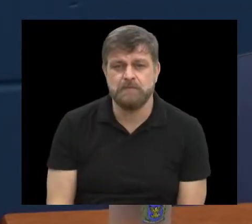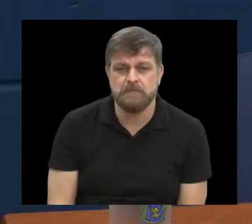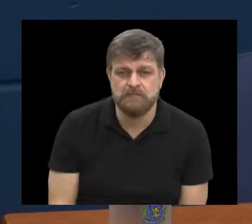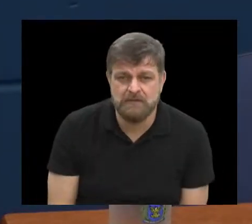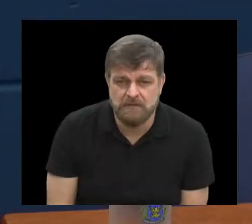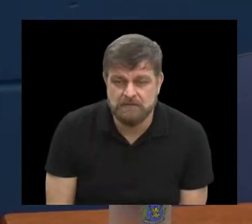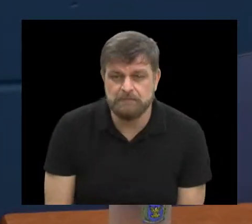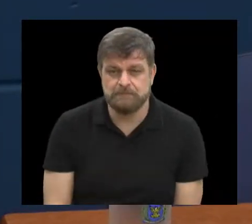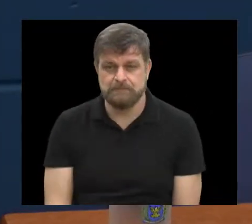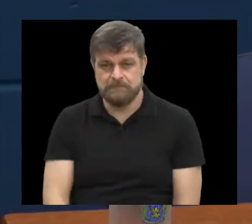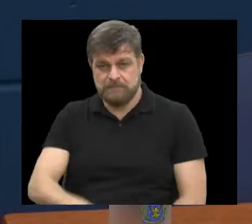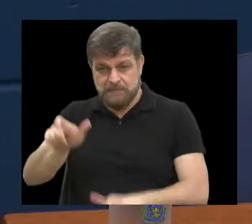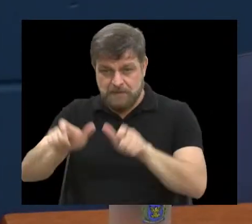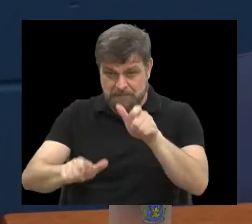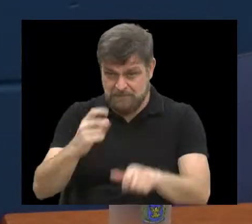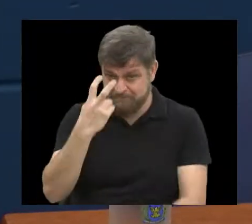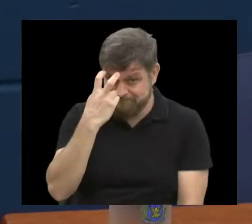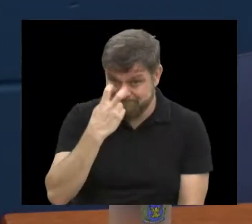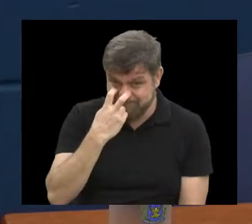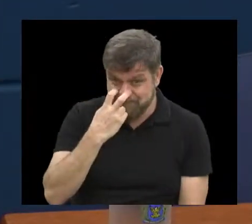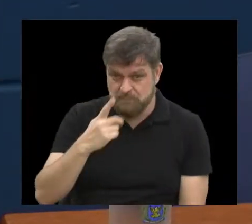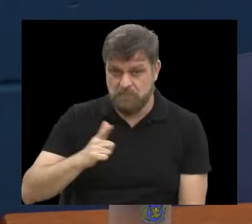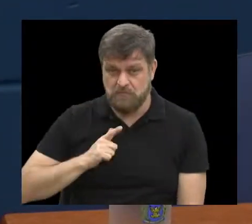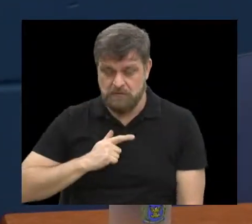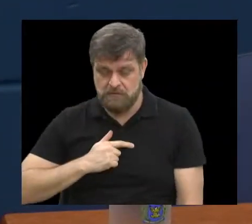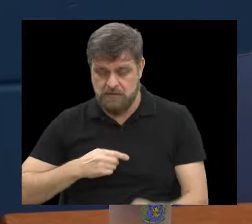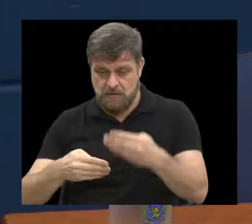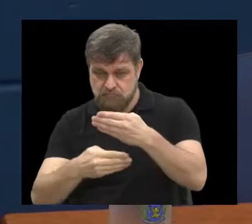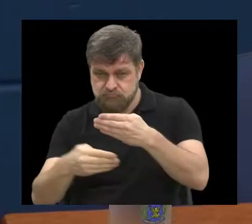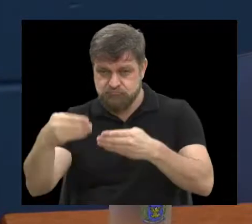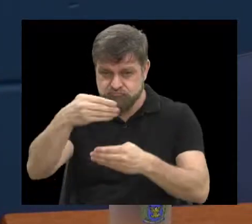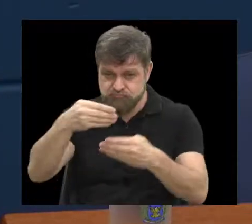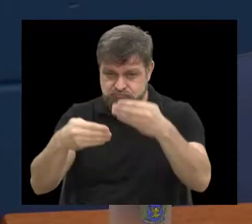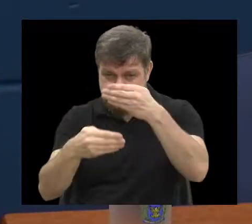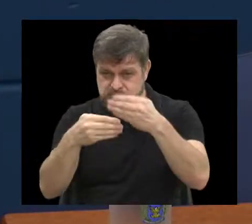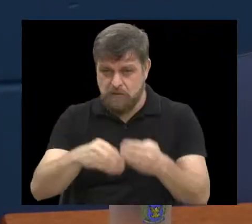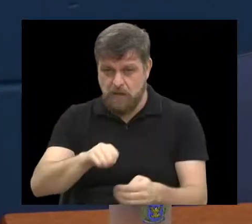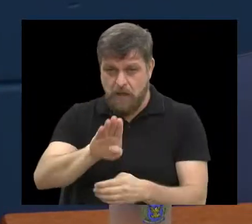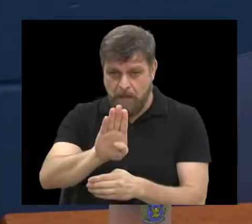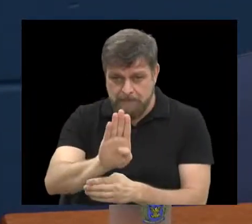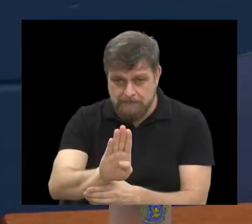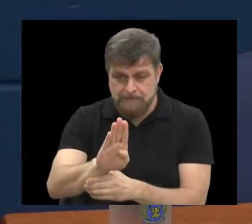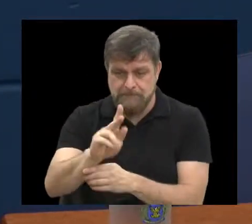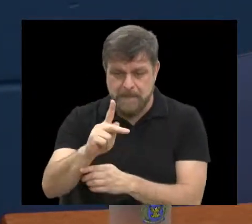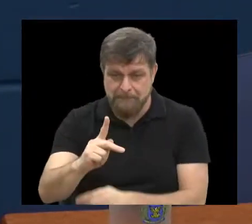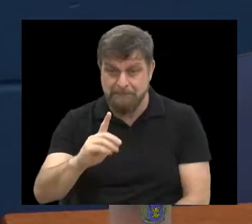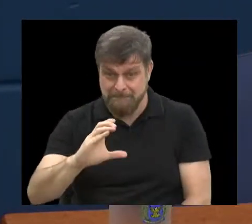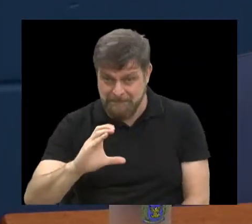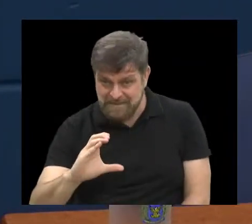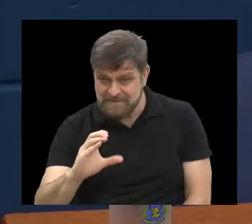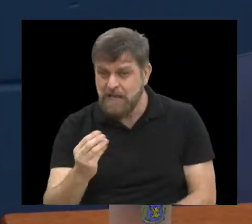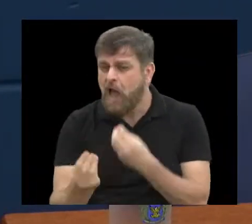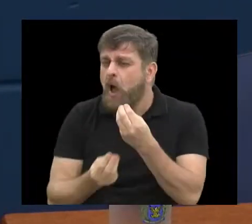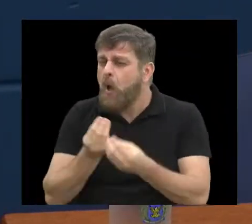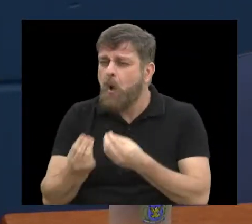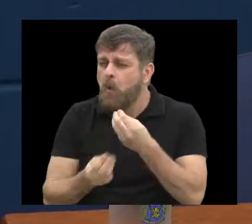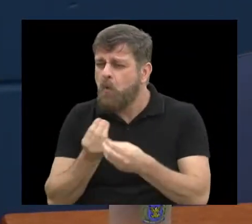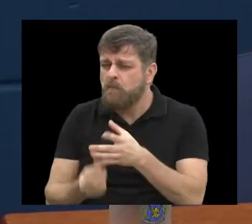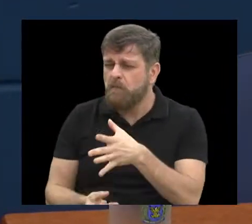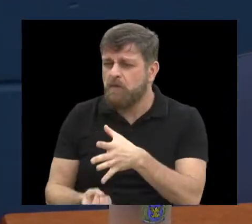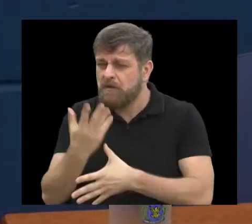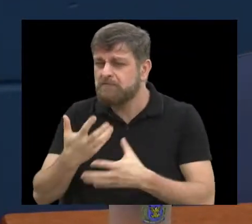e o pessoal com deficiência visual, a gente tem aqui no telão falando do benefício de prestação continuada, como que esse